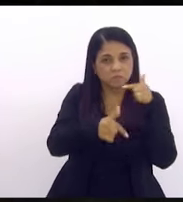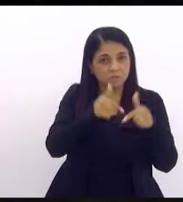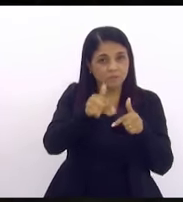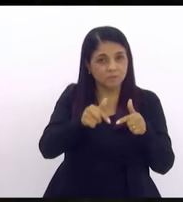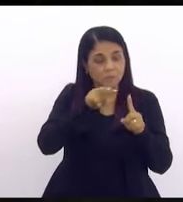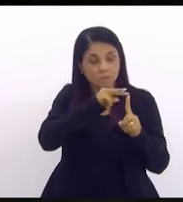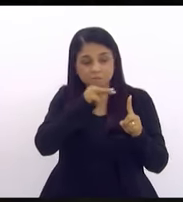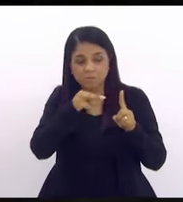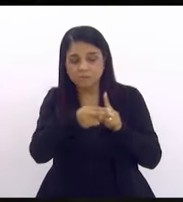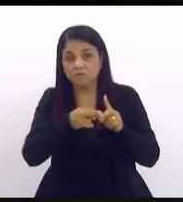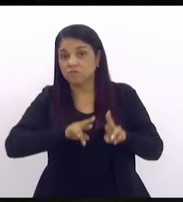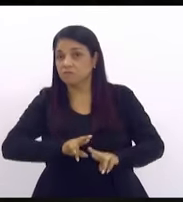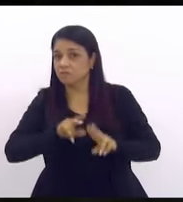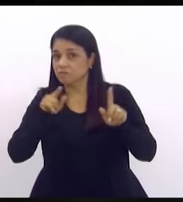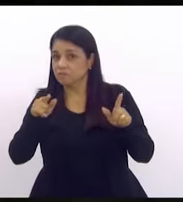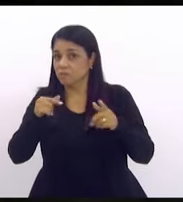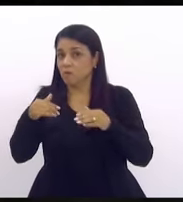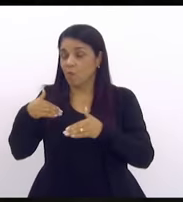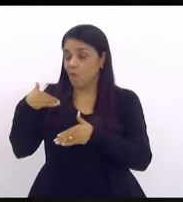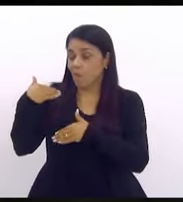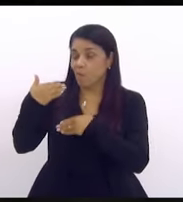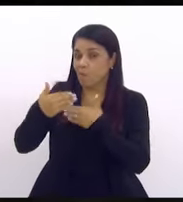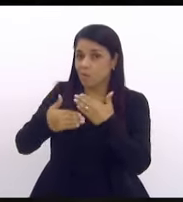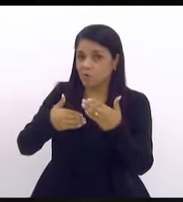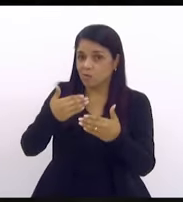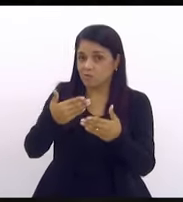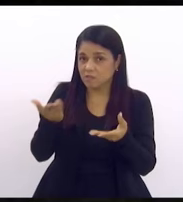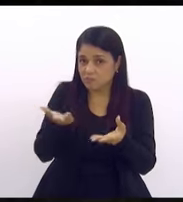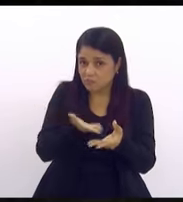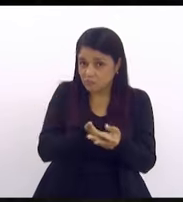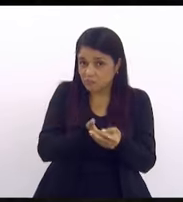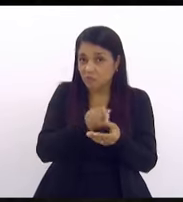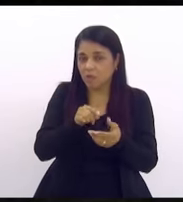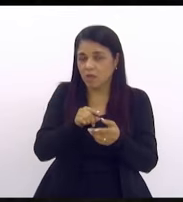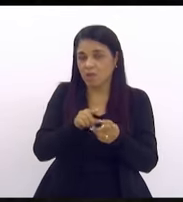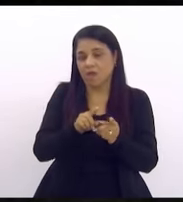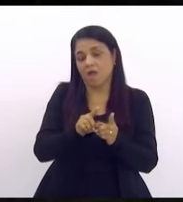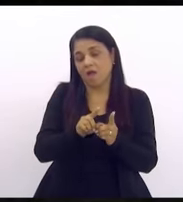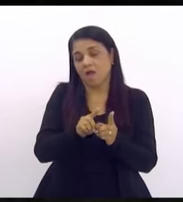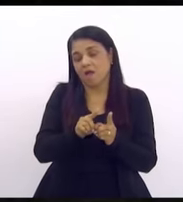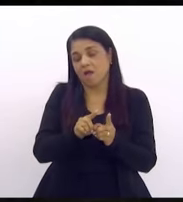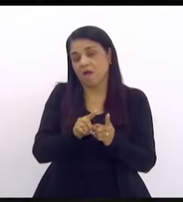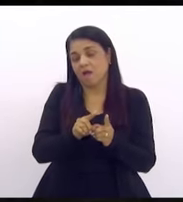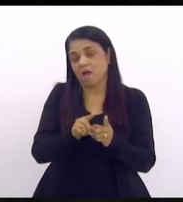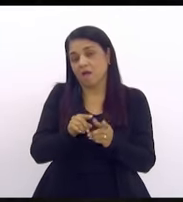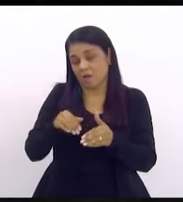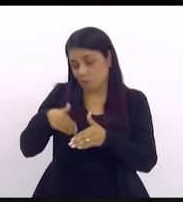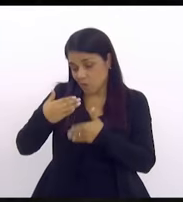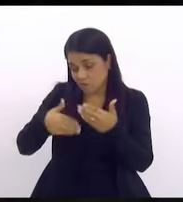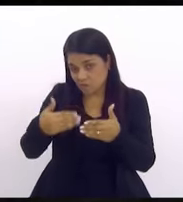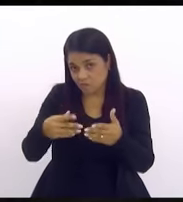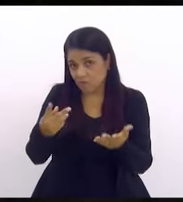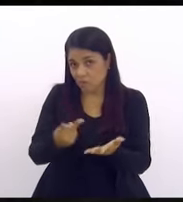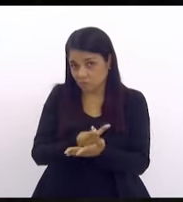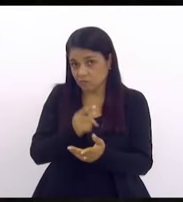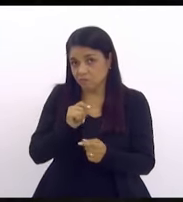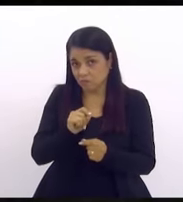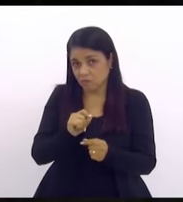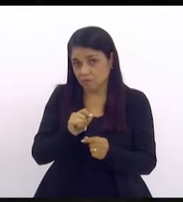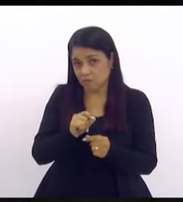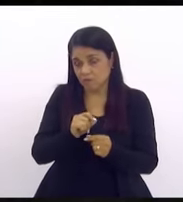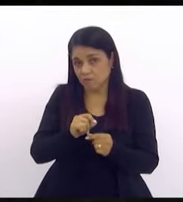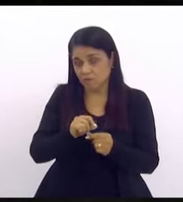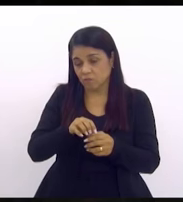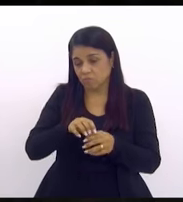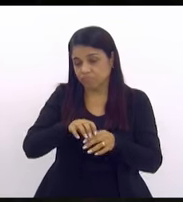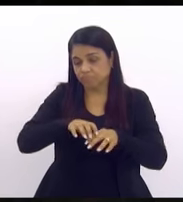é diferente e o processo que que ocorreu foi um afastamento um distanciamento da